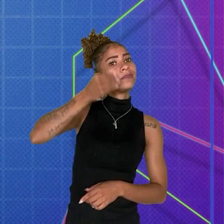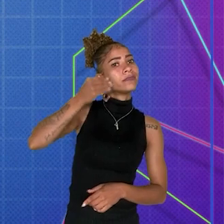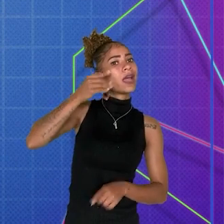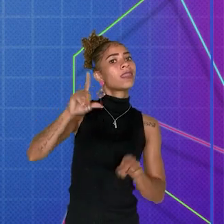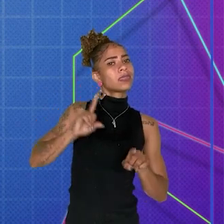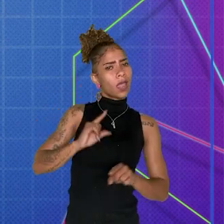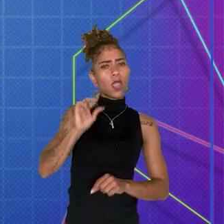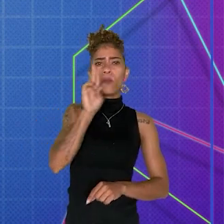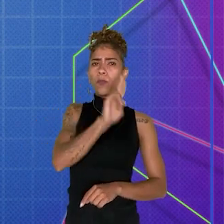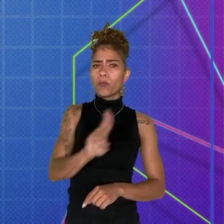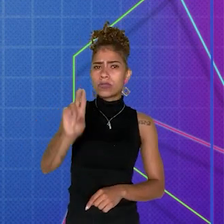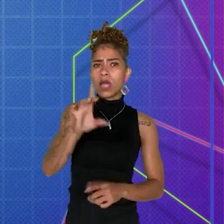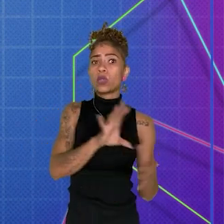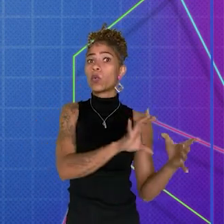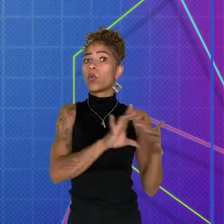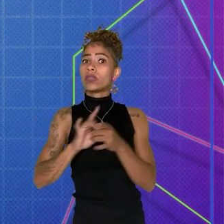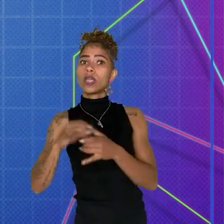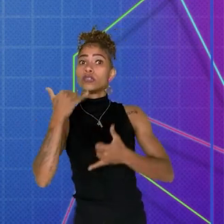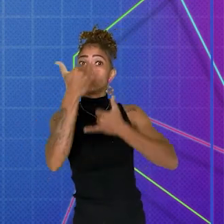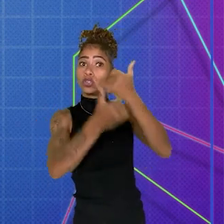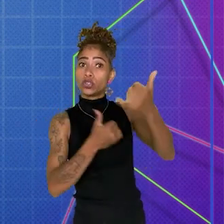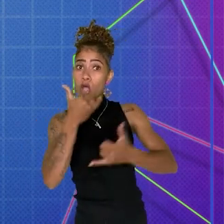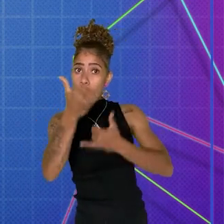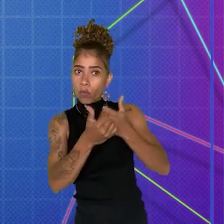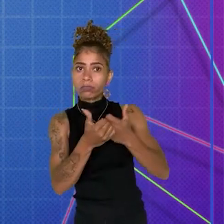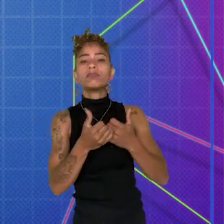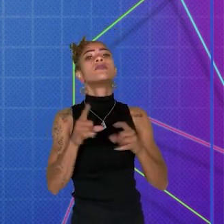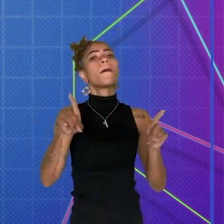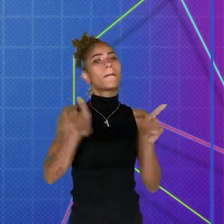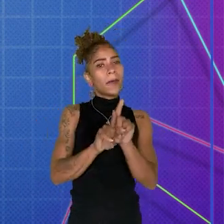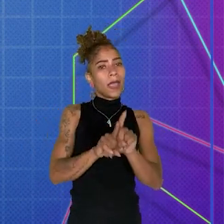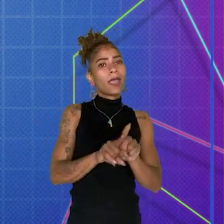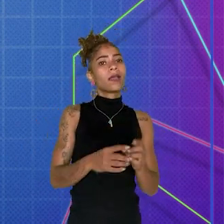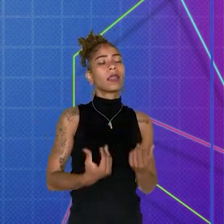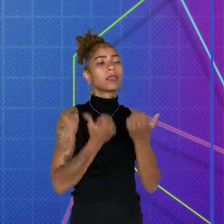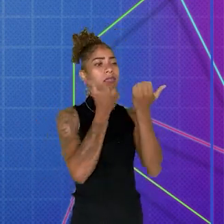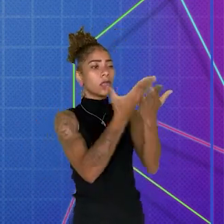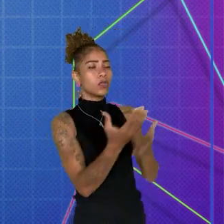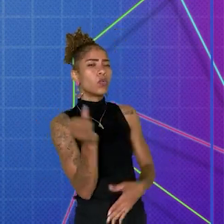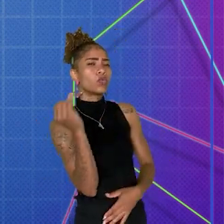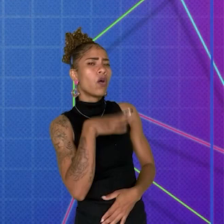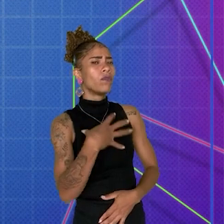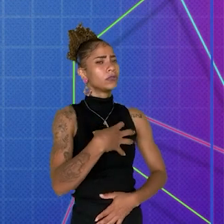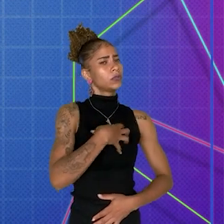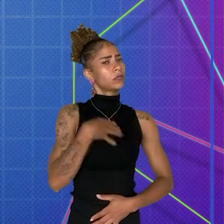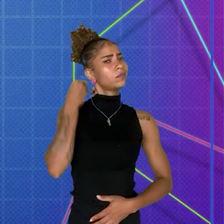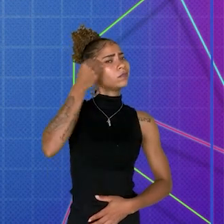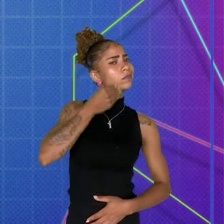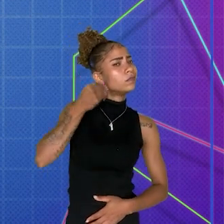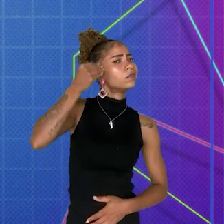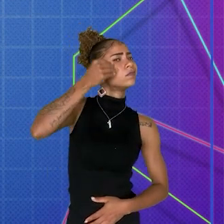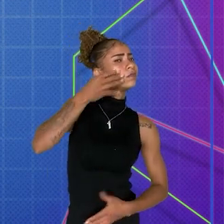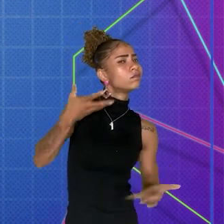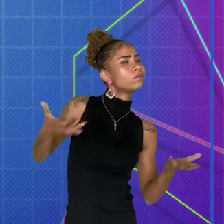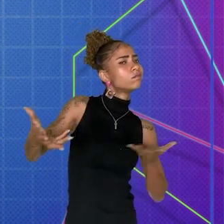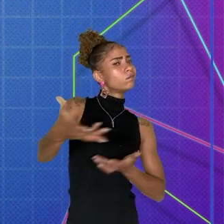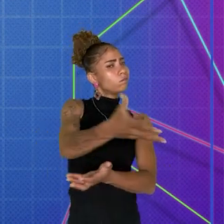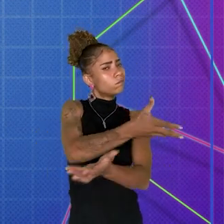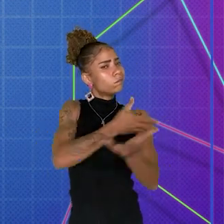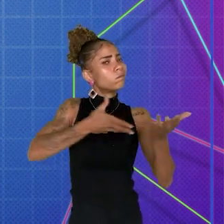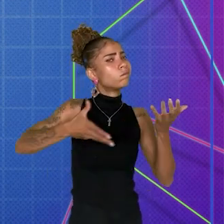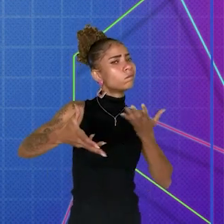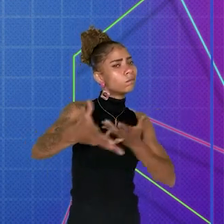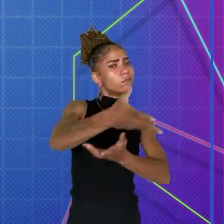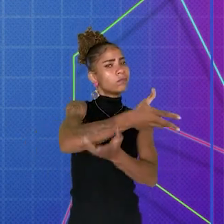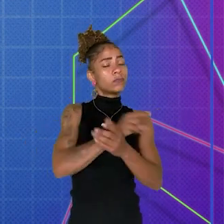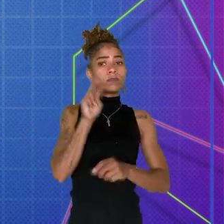A narrativa experimental também tem sido utilizada no contexto de jogos eletrônicos, oferecendo aos jogadores uma nova forma de experimentar e